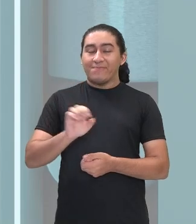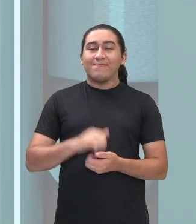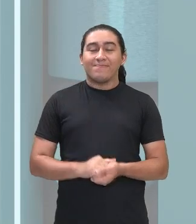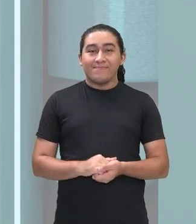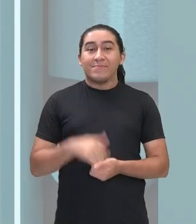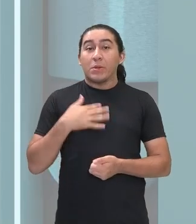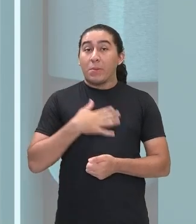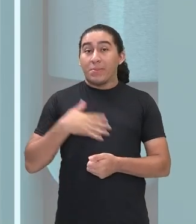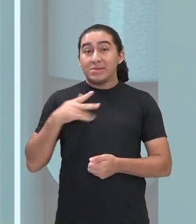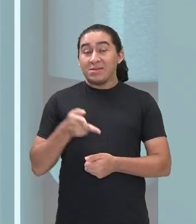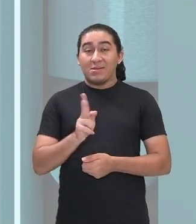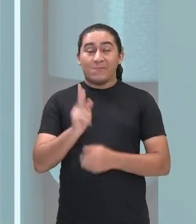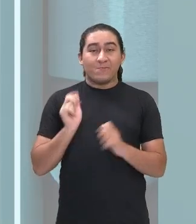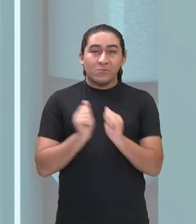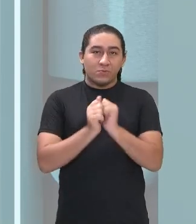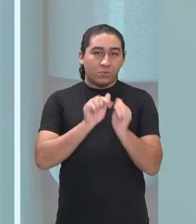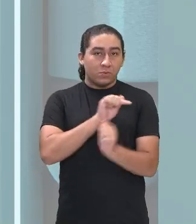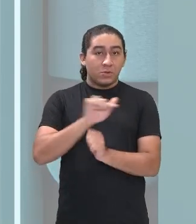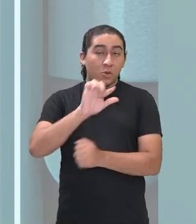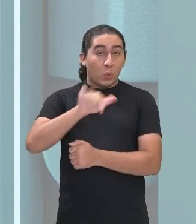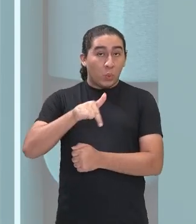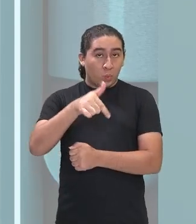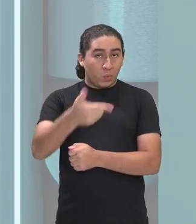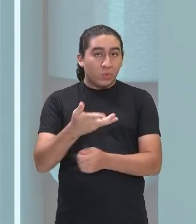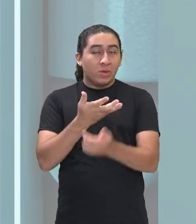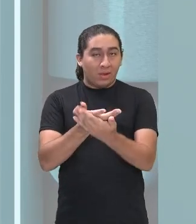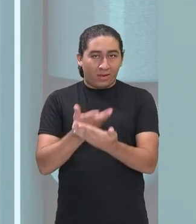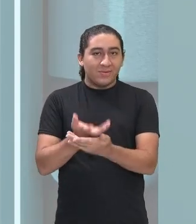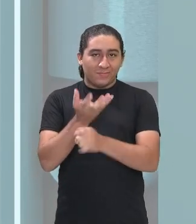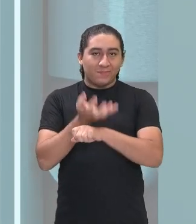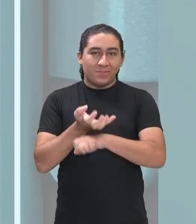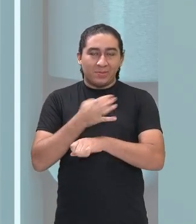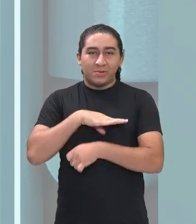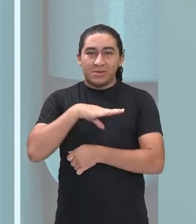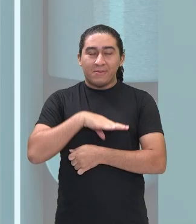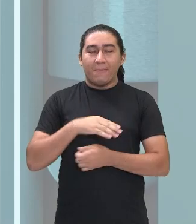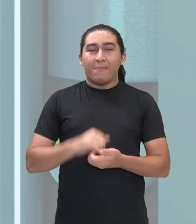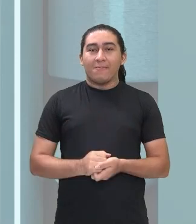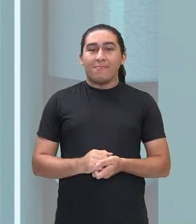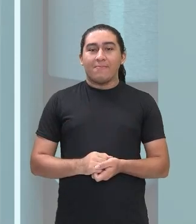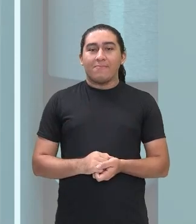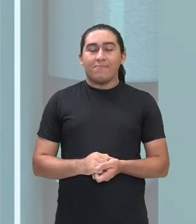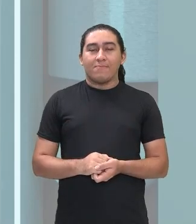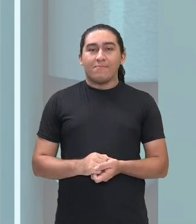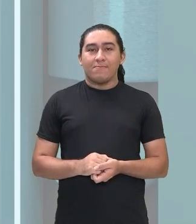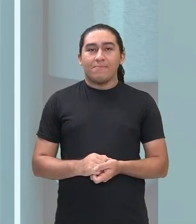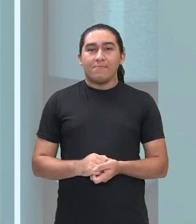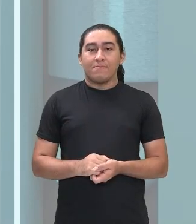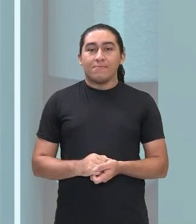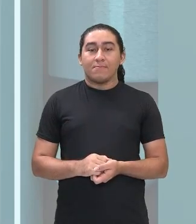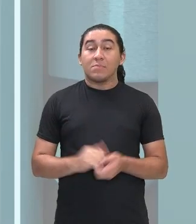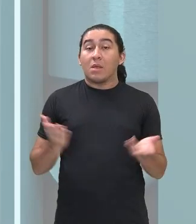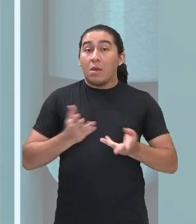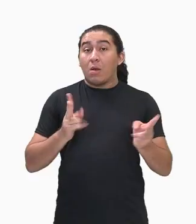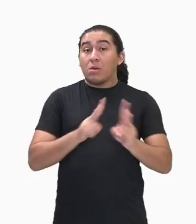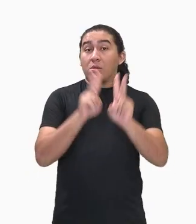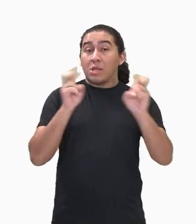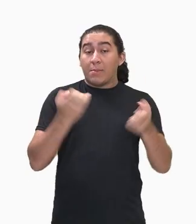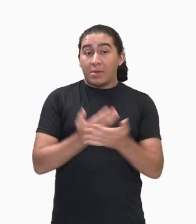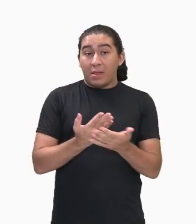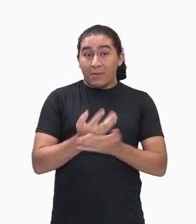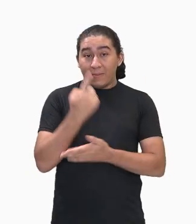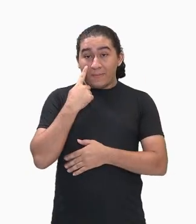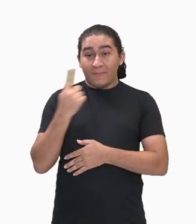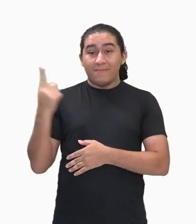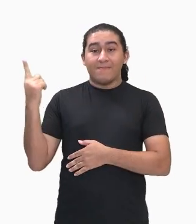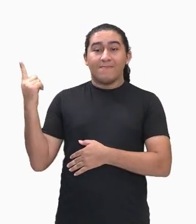Araújo e é um prazer enorme estar aqui com vocês para mais uma aula de língua portuguesa. Então, vamos conhecer o objeto de